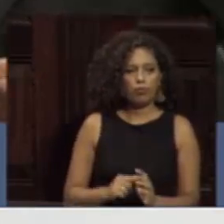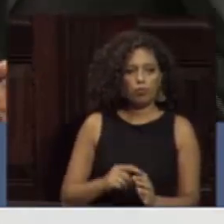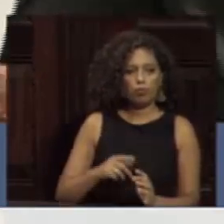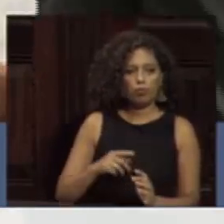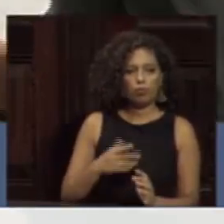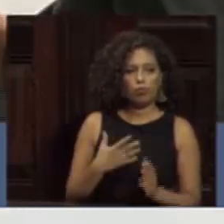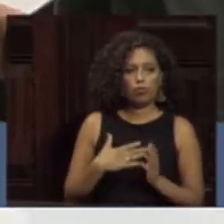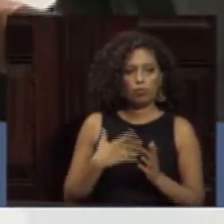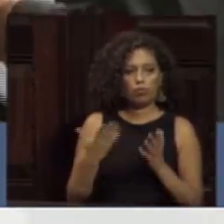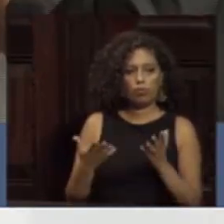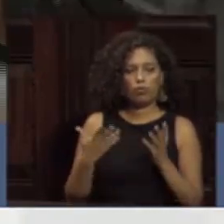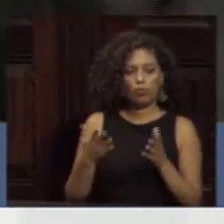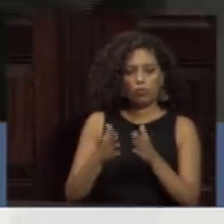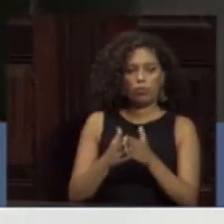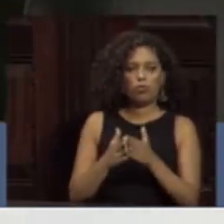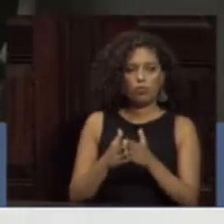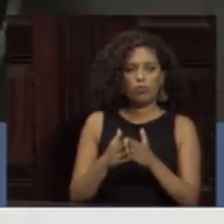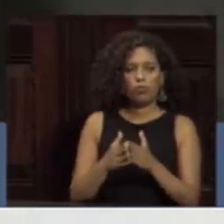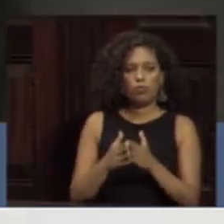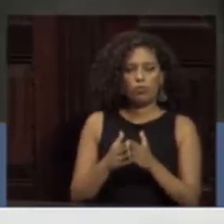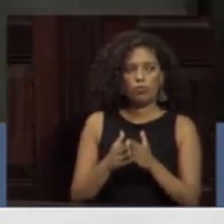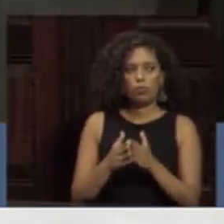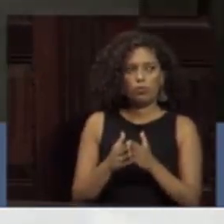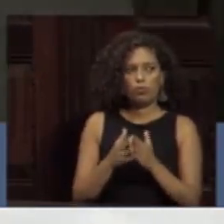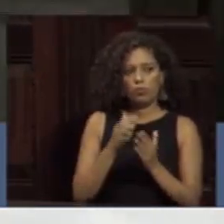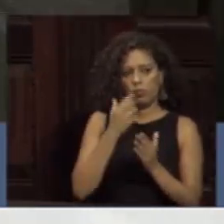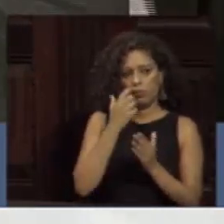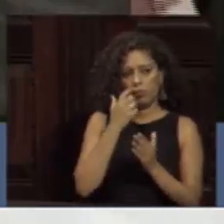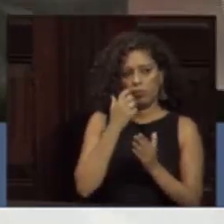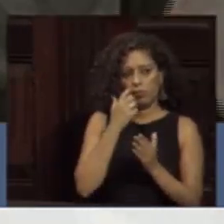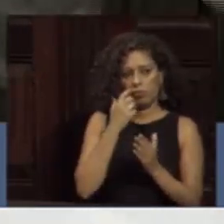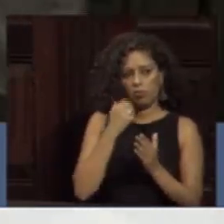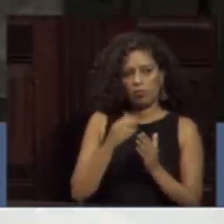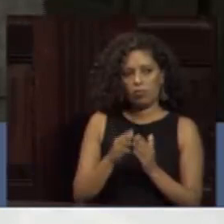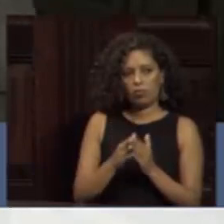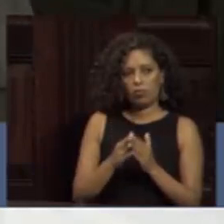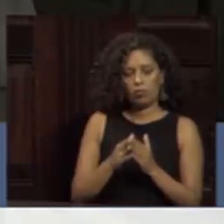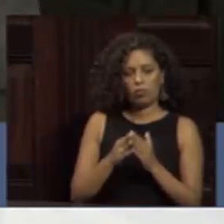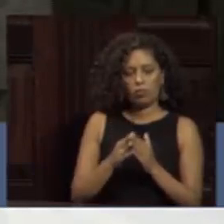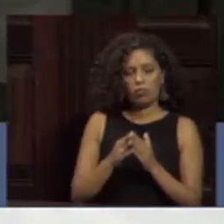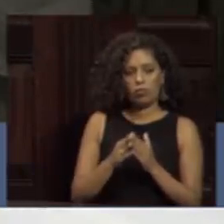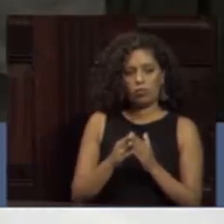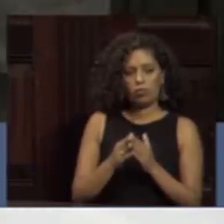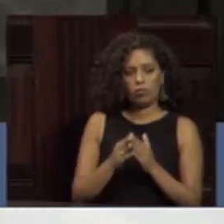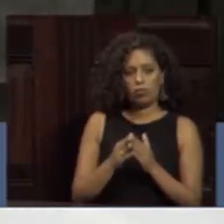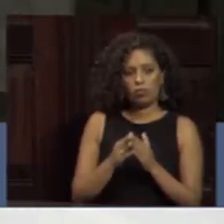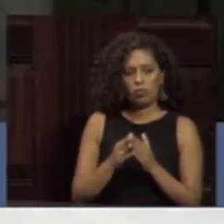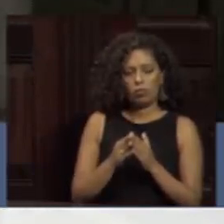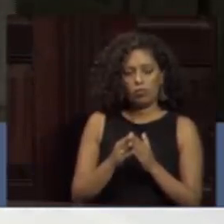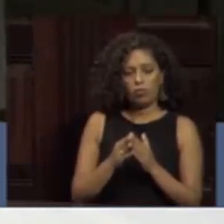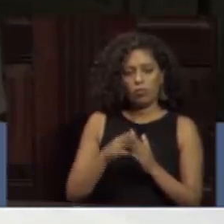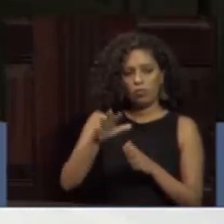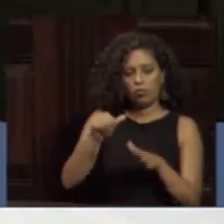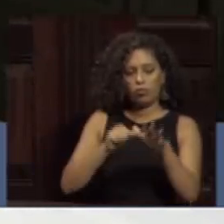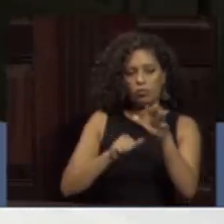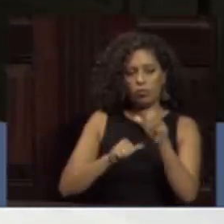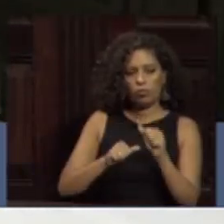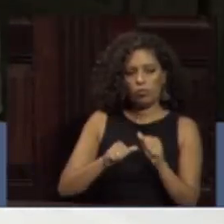queria solicitar a vossa excelência que pudesse chamar os trabalhos à ordem no projeto